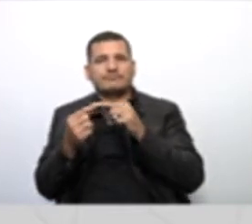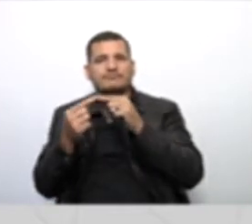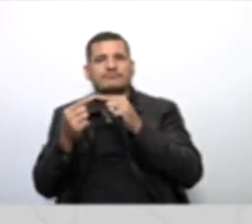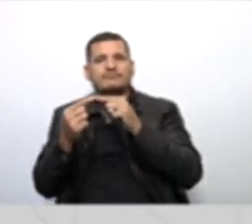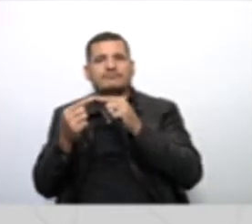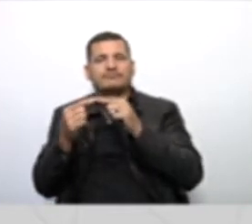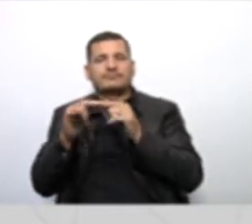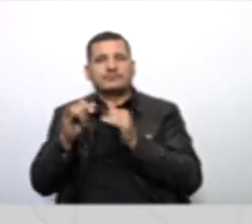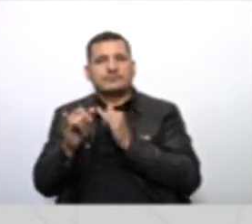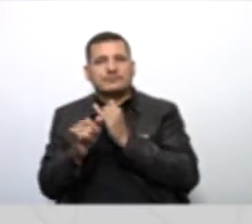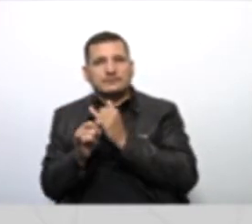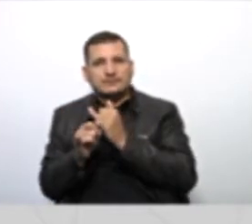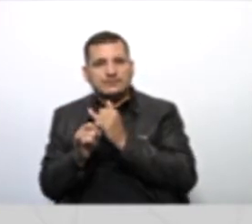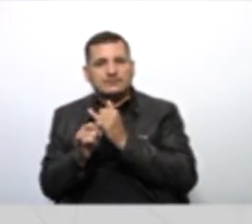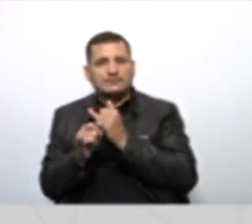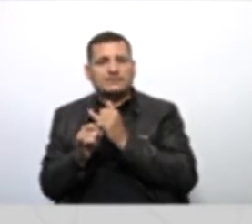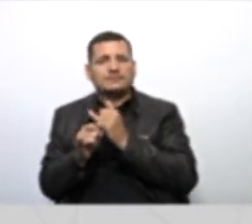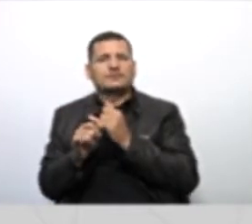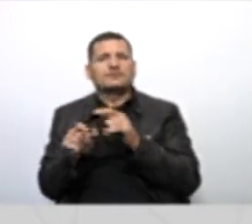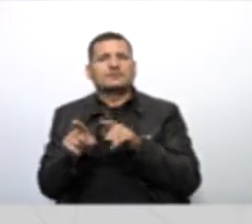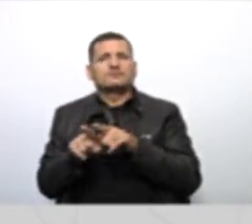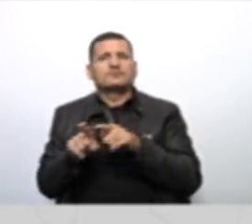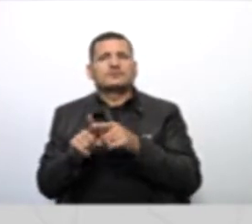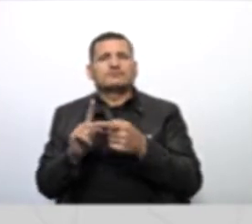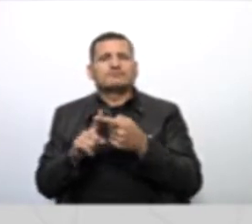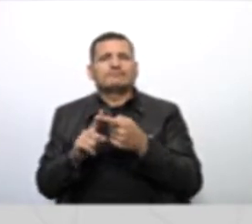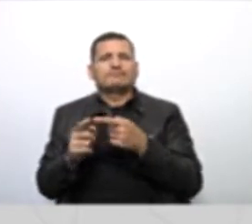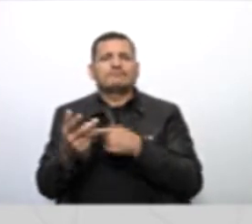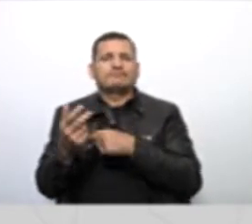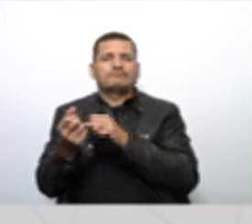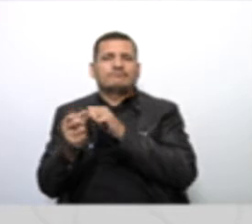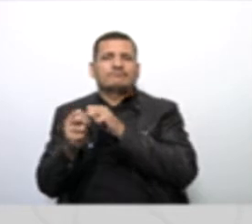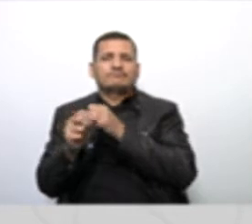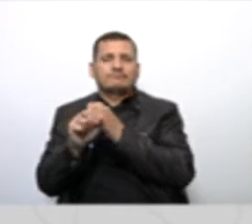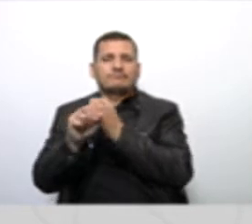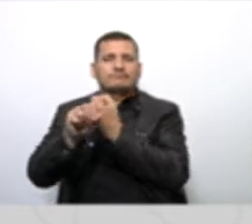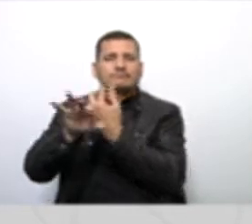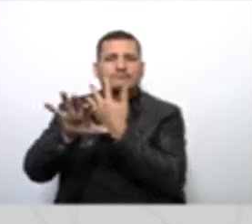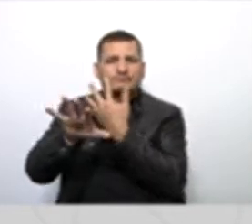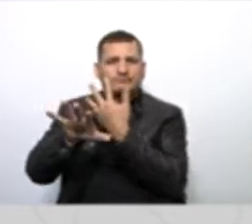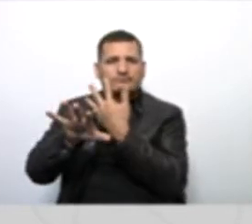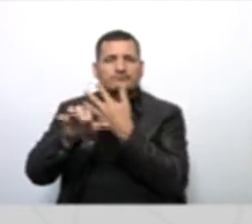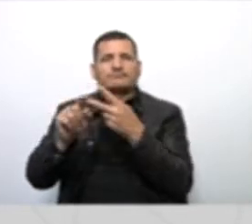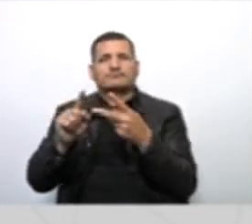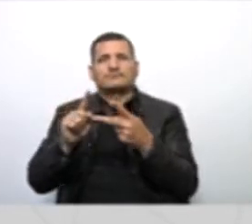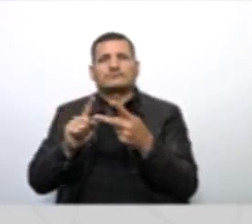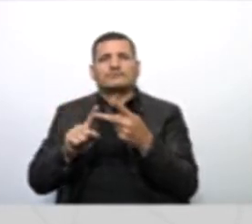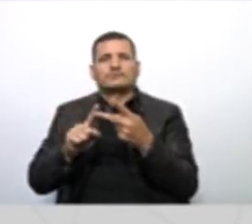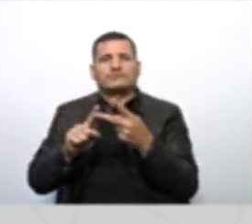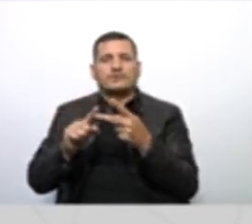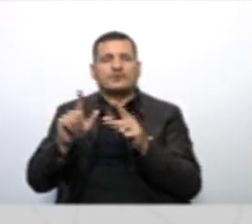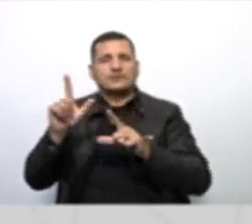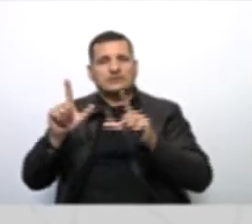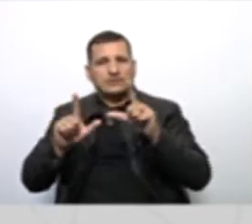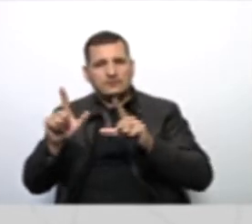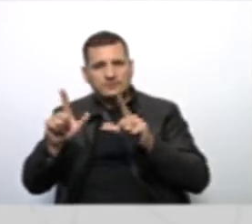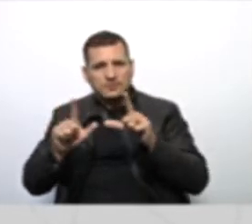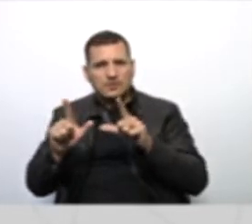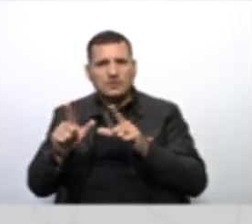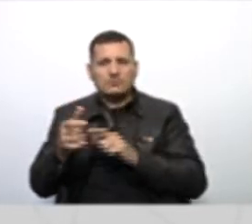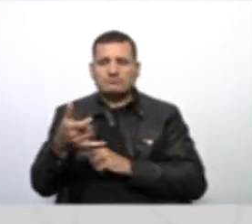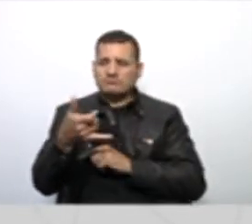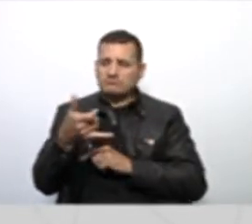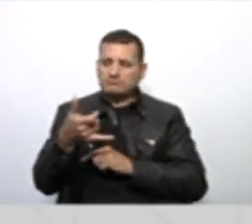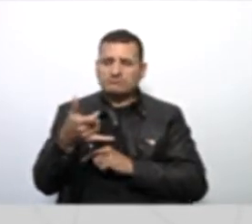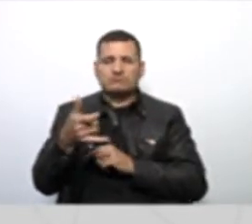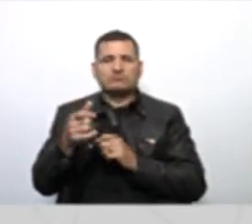Além de outros recursos como videochamada, transmissão de sinal de televisão, entre outros. Isso